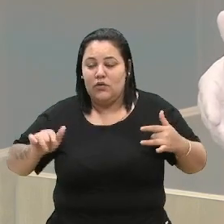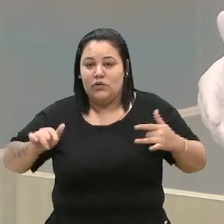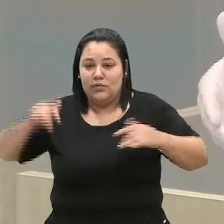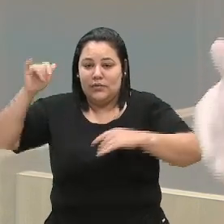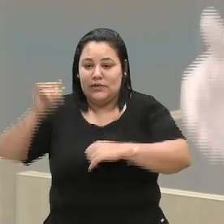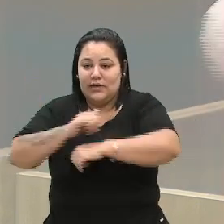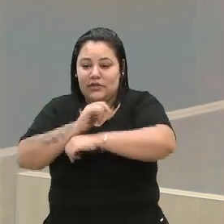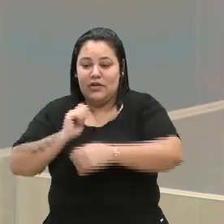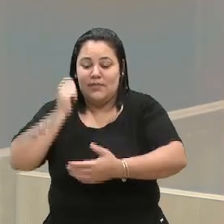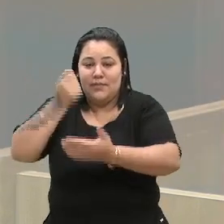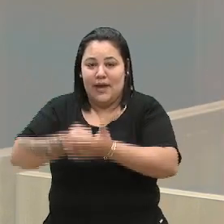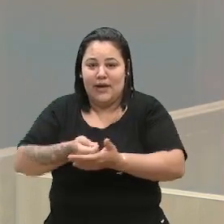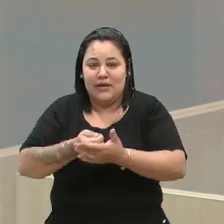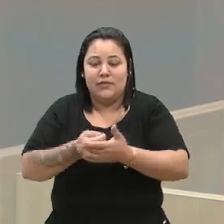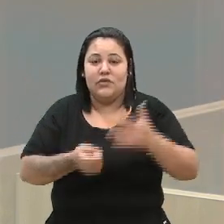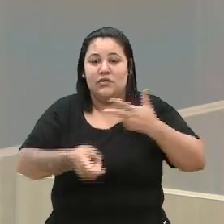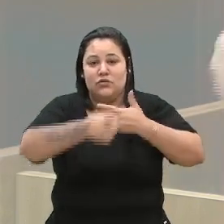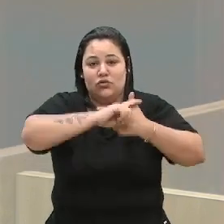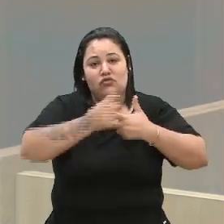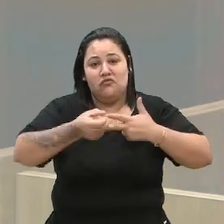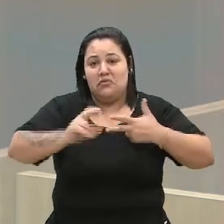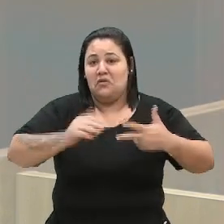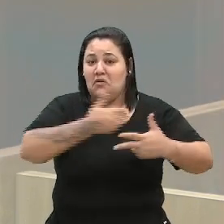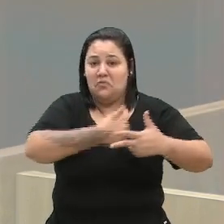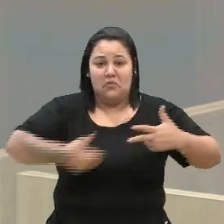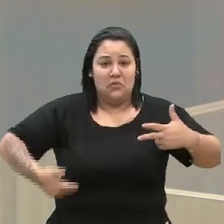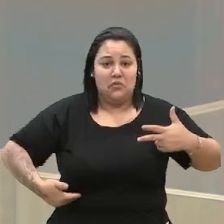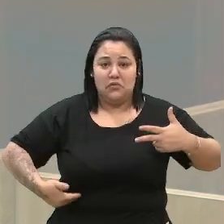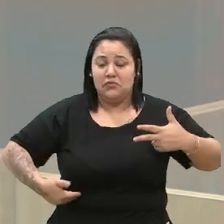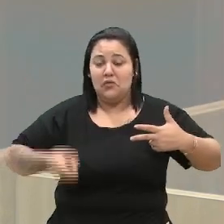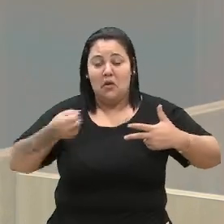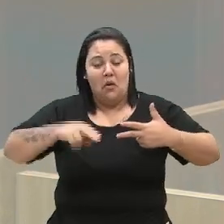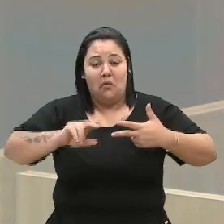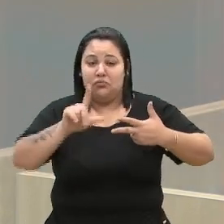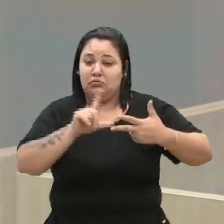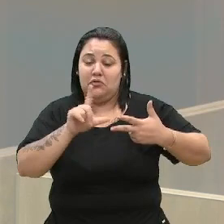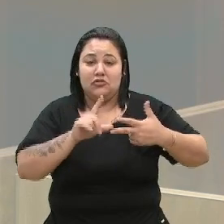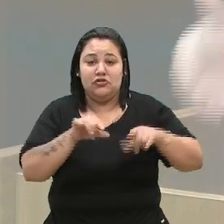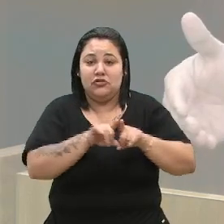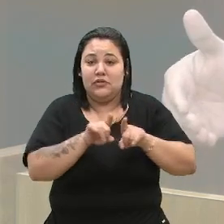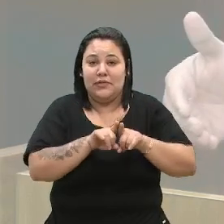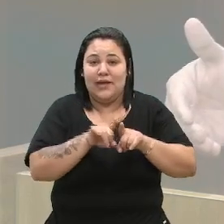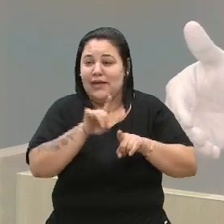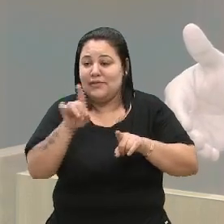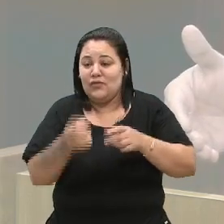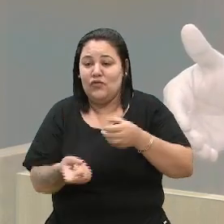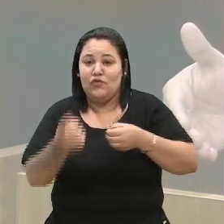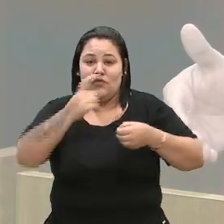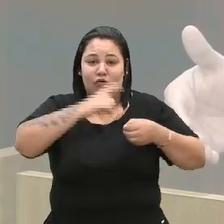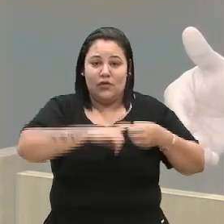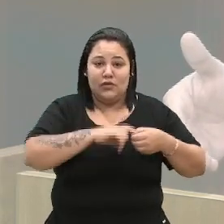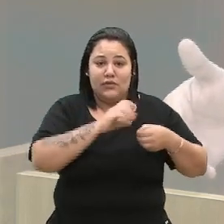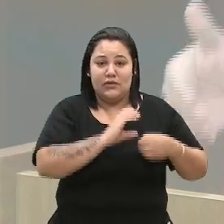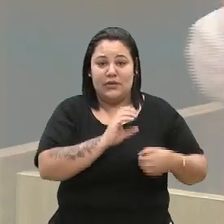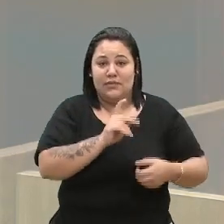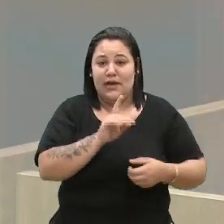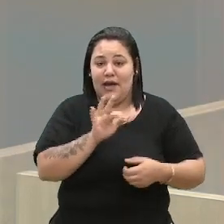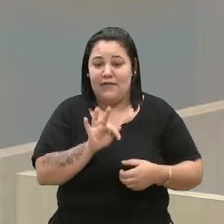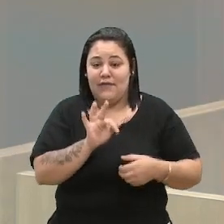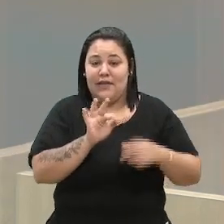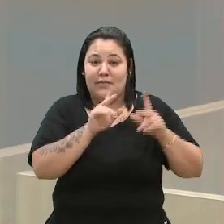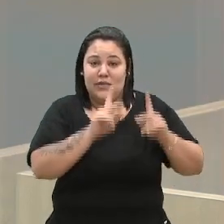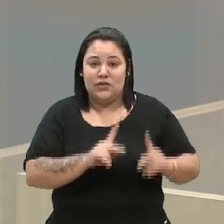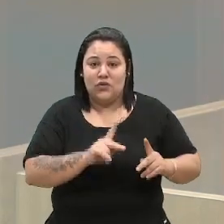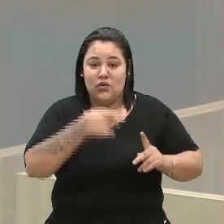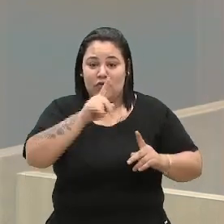poder público, ou pelo poder executivo, ou pelo poder legislativo, elas não retornem para o CPF desta pessoa que